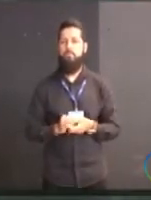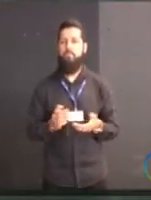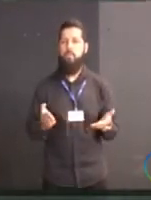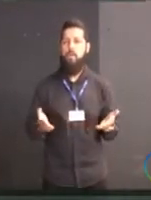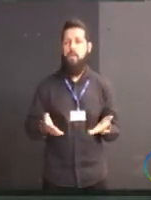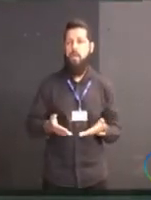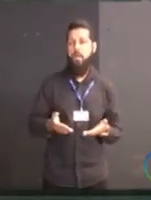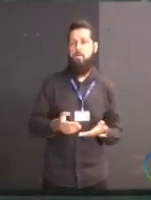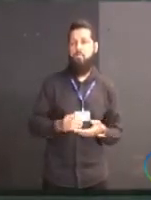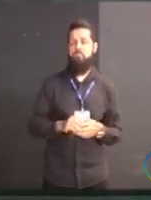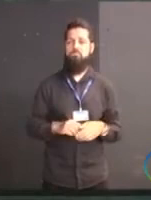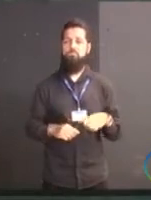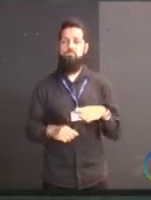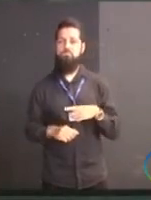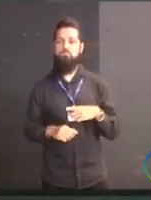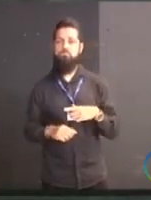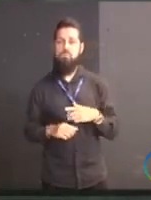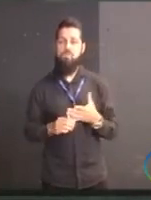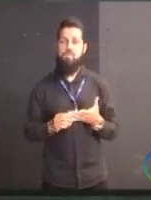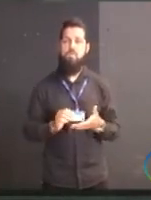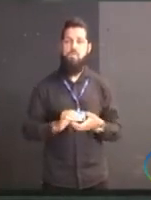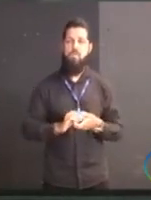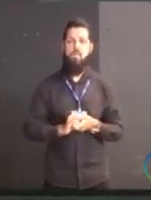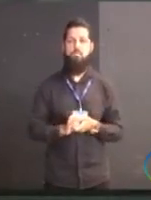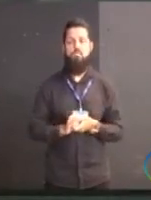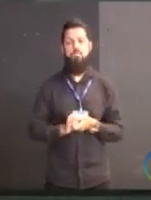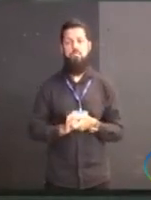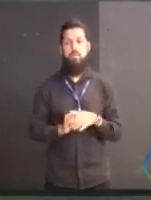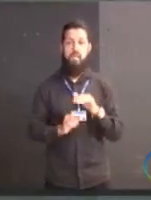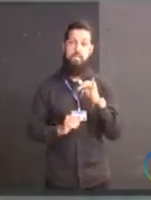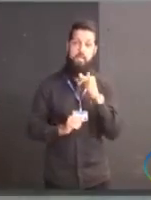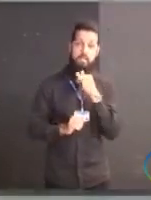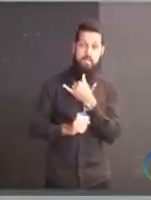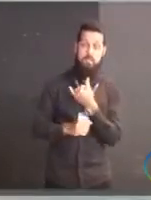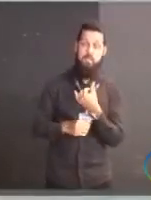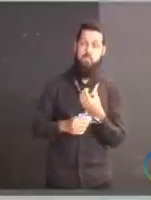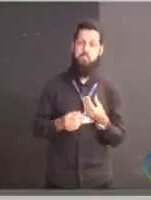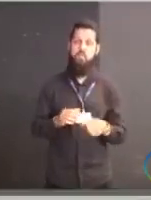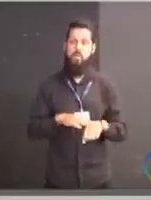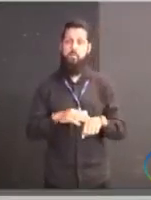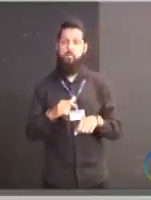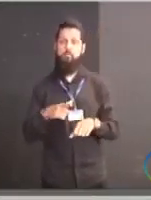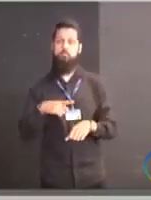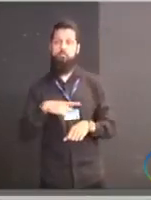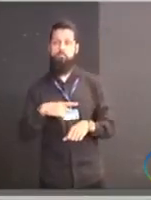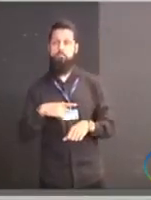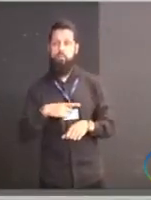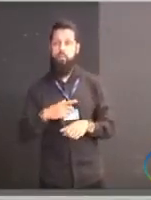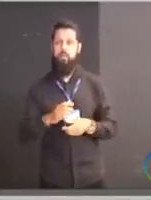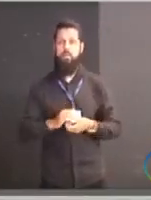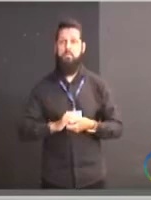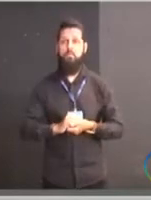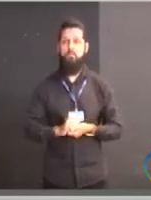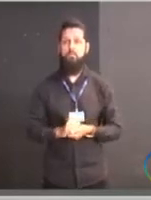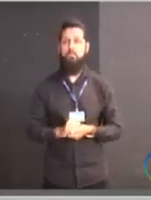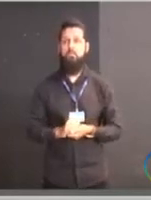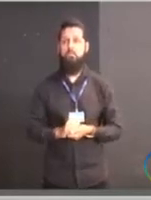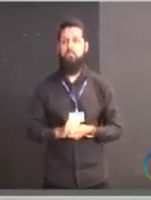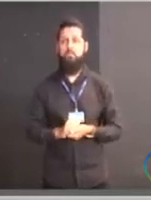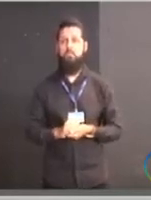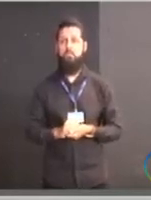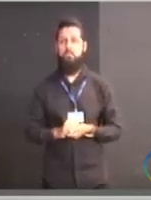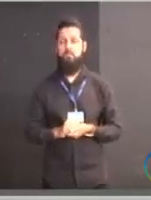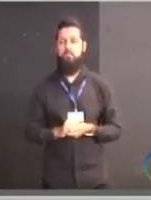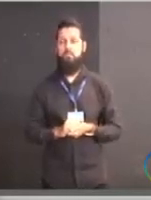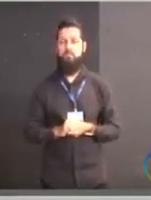há. Nós sabemos que isto são perturbações que ocorrem no movimento espírita em virtude da invigilância dos médiuns e da